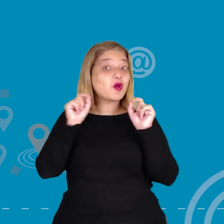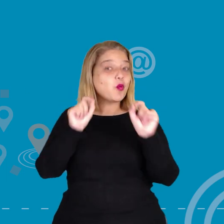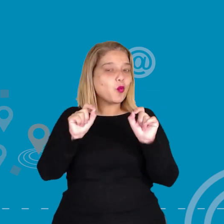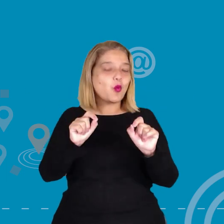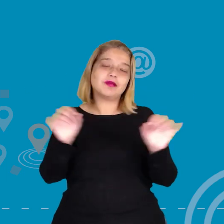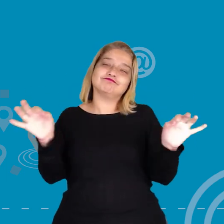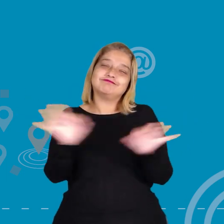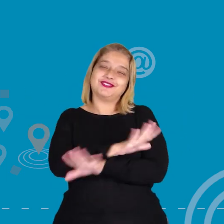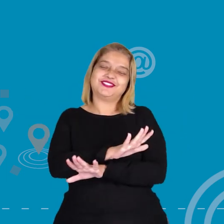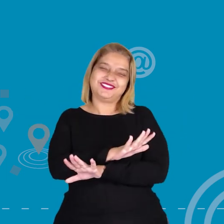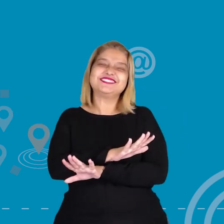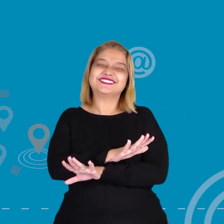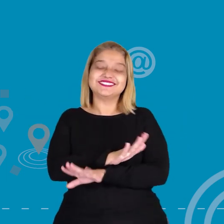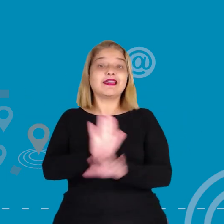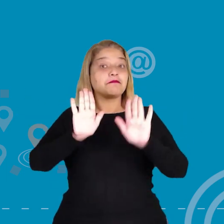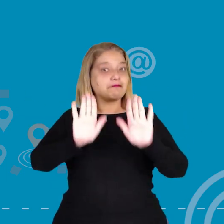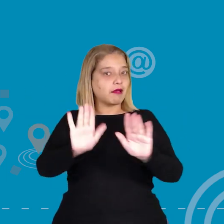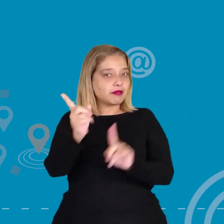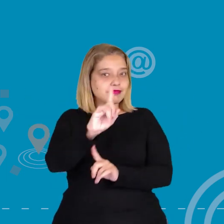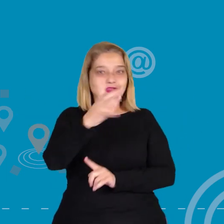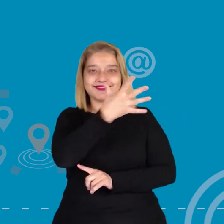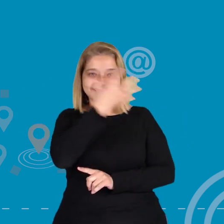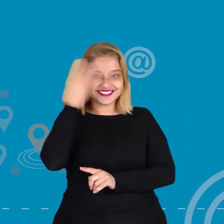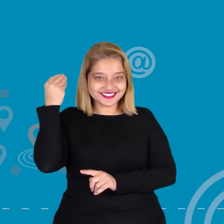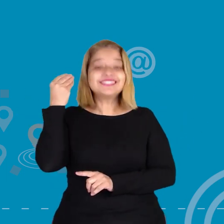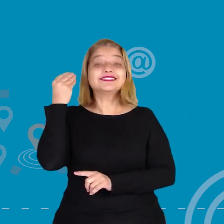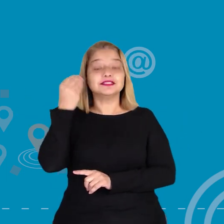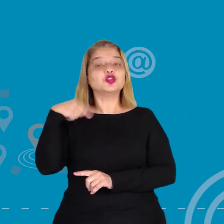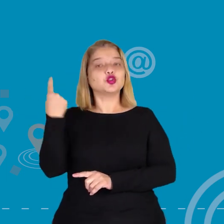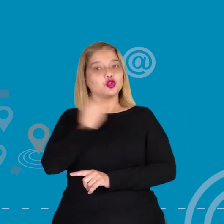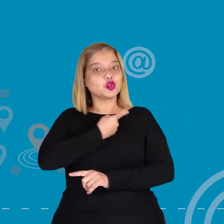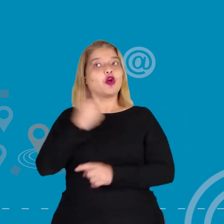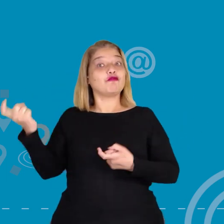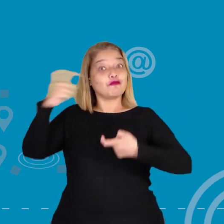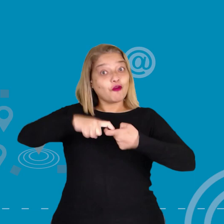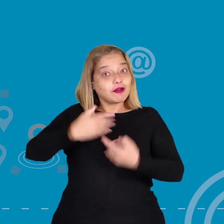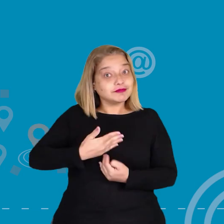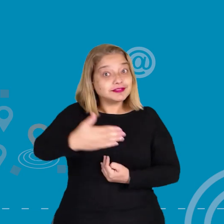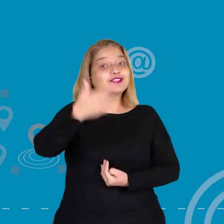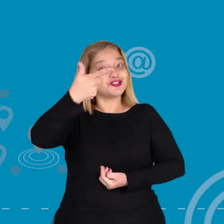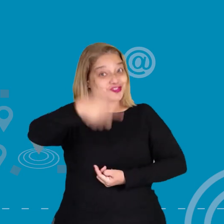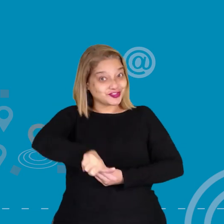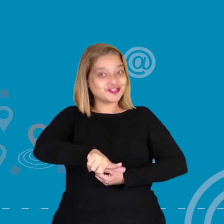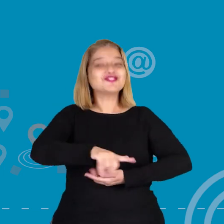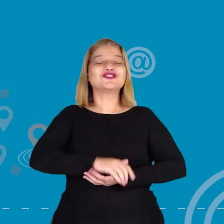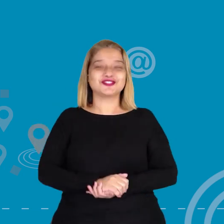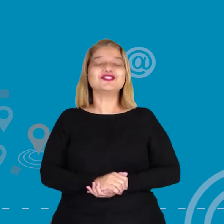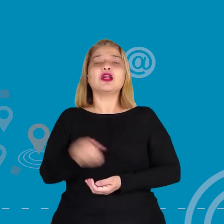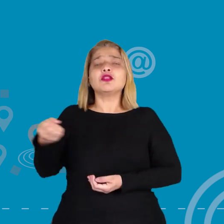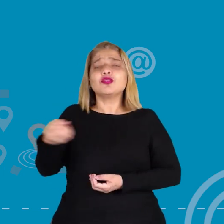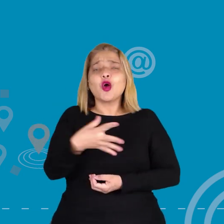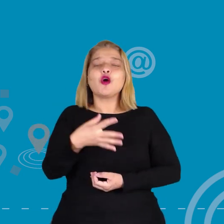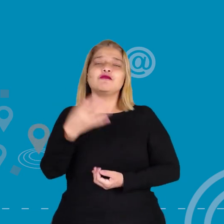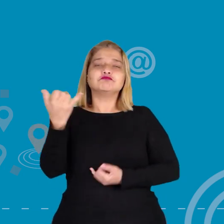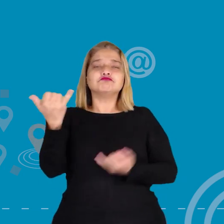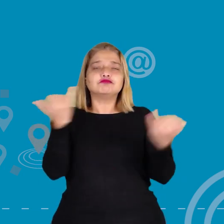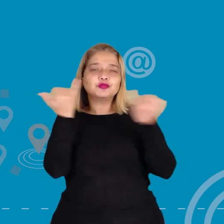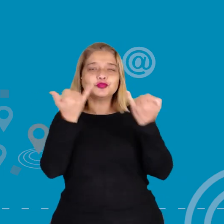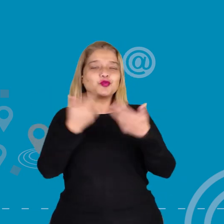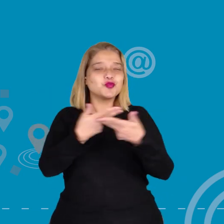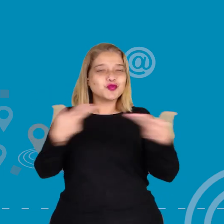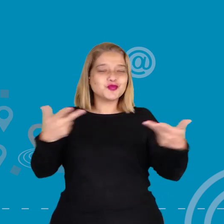aqui. Mas não se esqueçam, estaremos de volta na próxima semana com novos conteúdos para